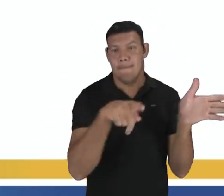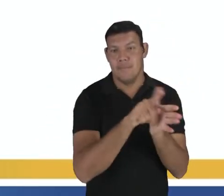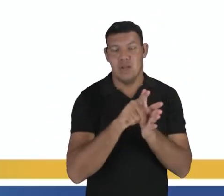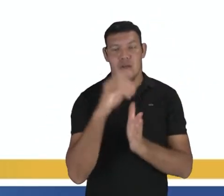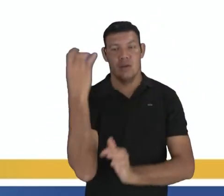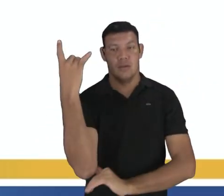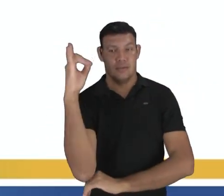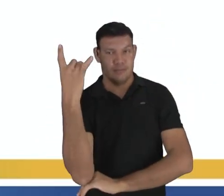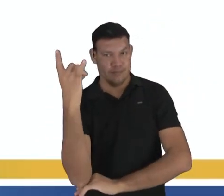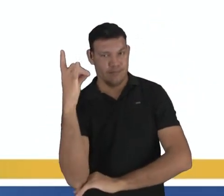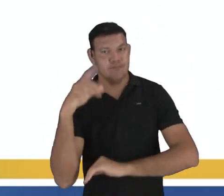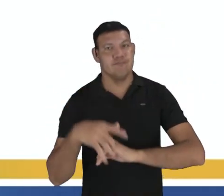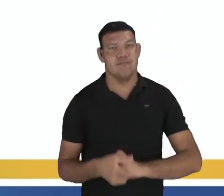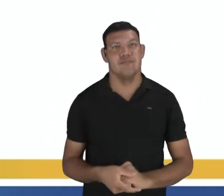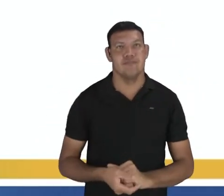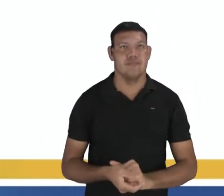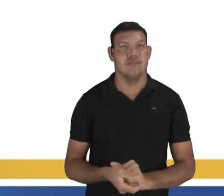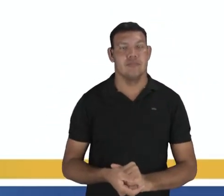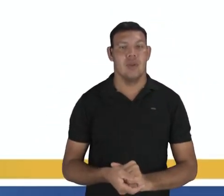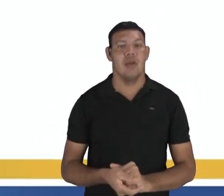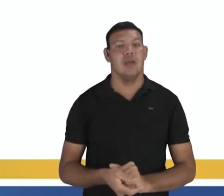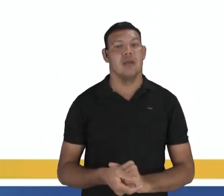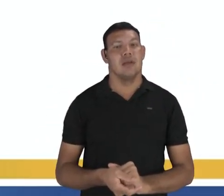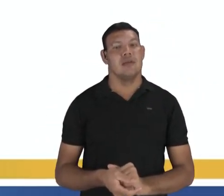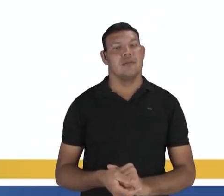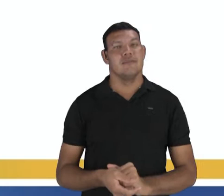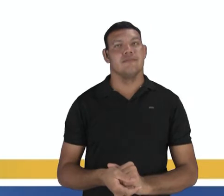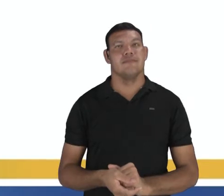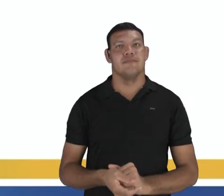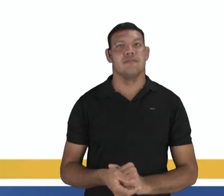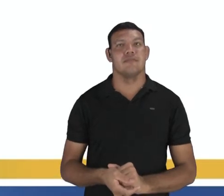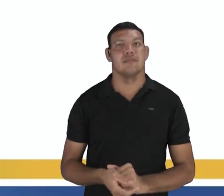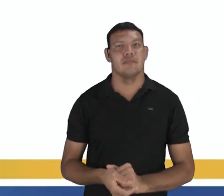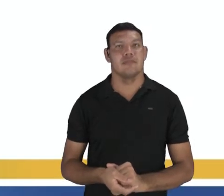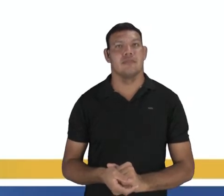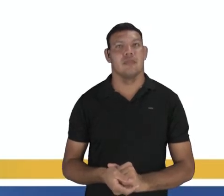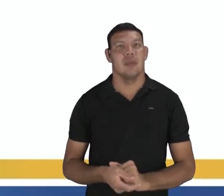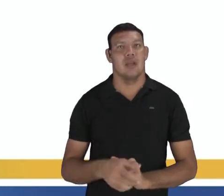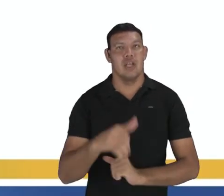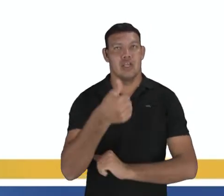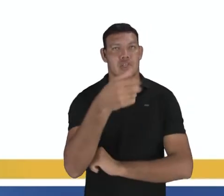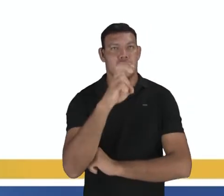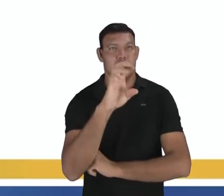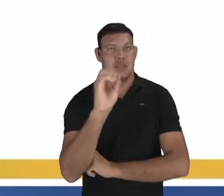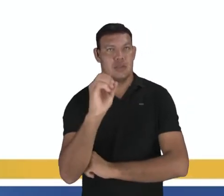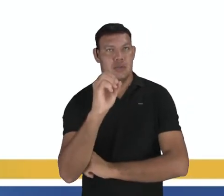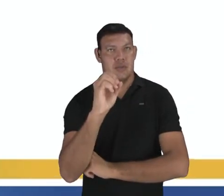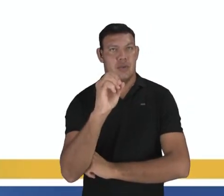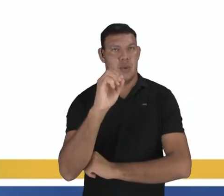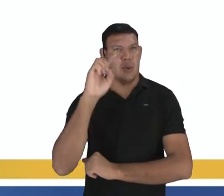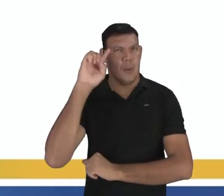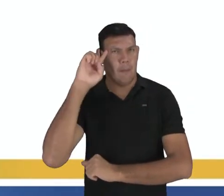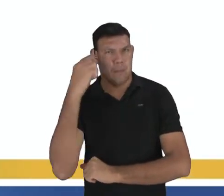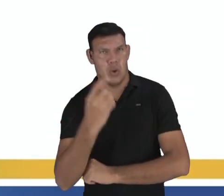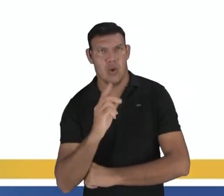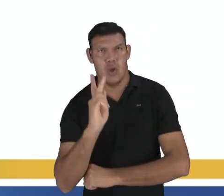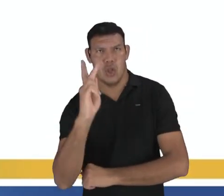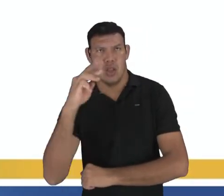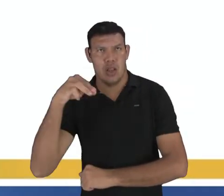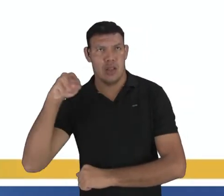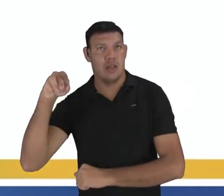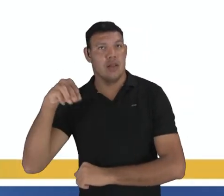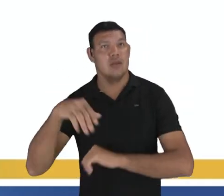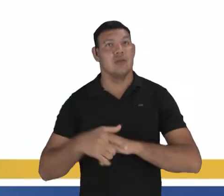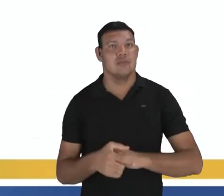quilômetros quadrados, habitados por tribos indígenas e sertanejos, né? Que viviam ali mal, né? Viviam aí de explorar a castanha,